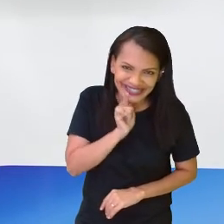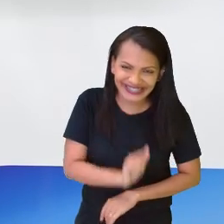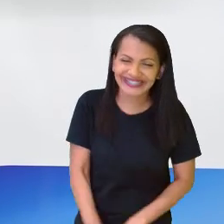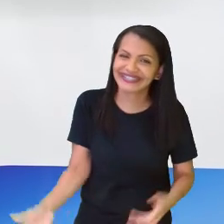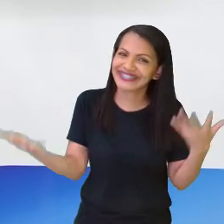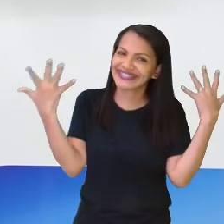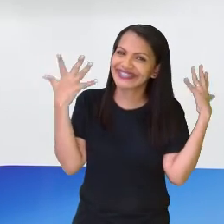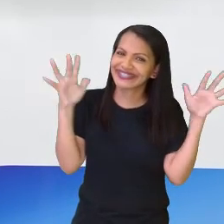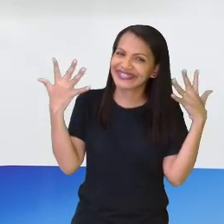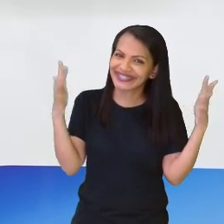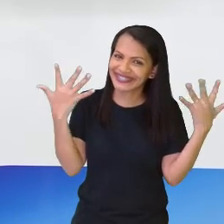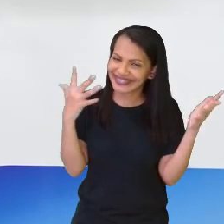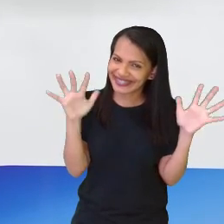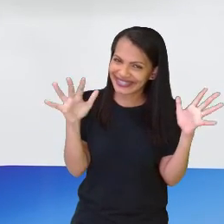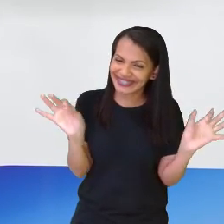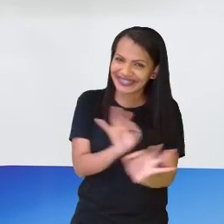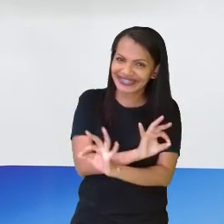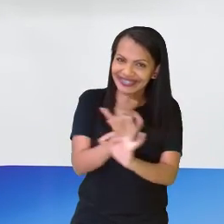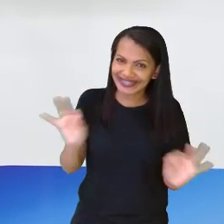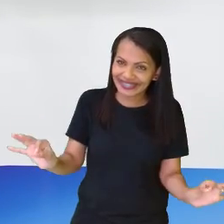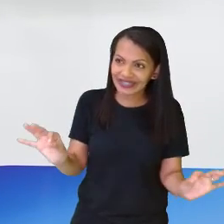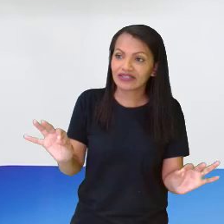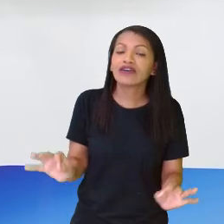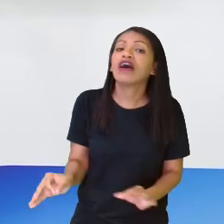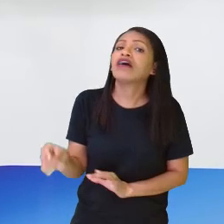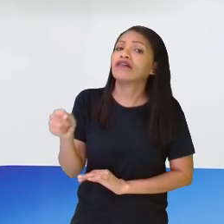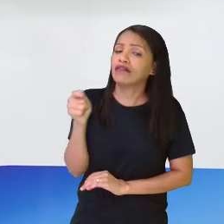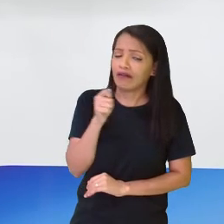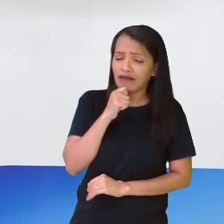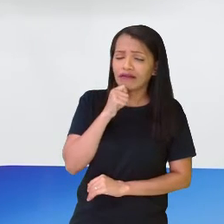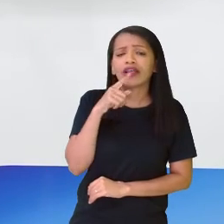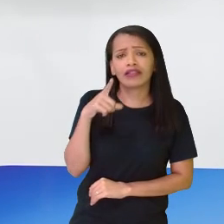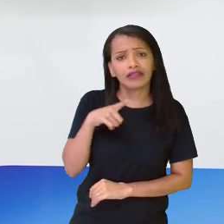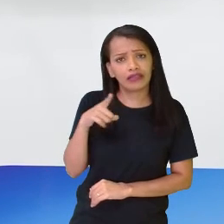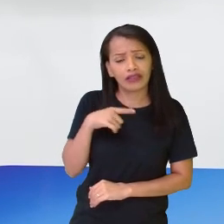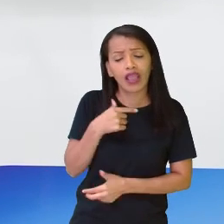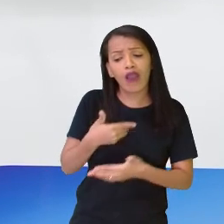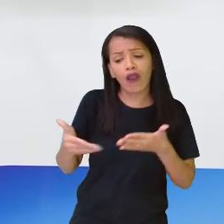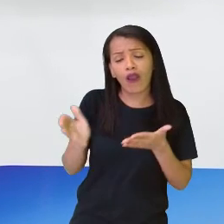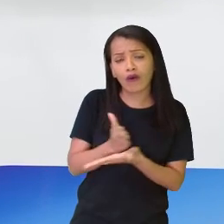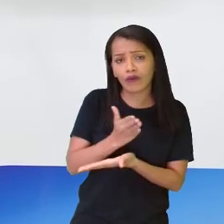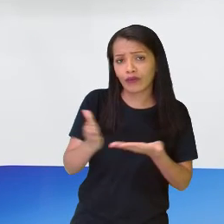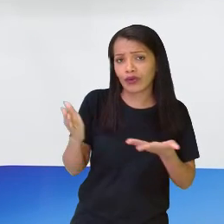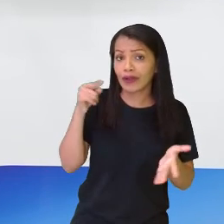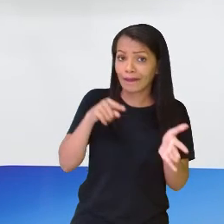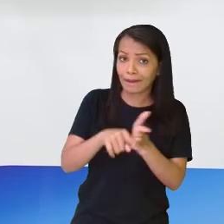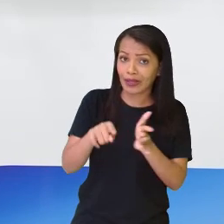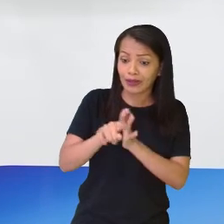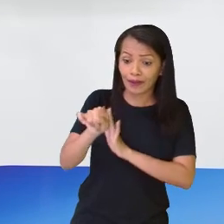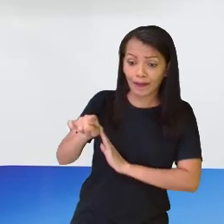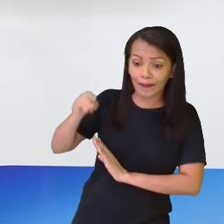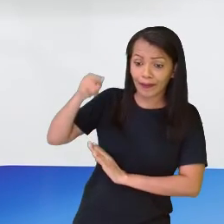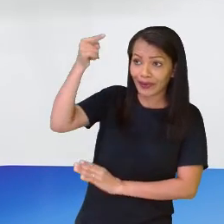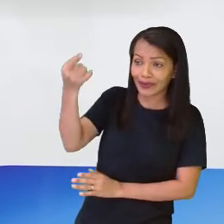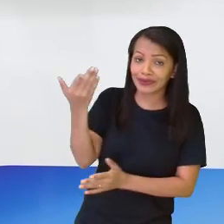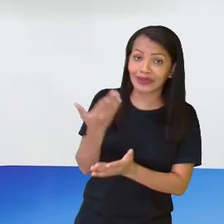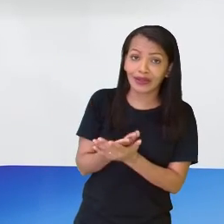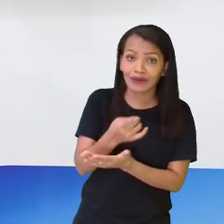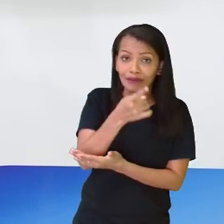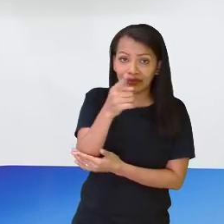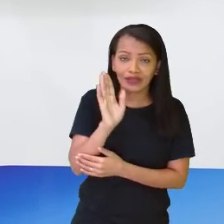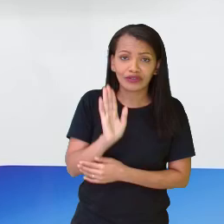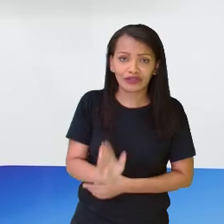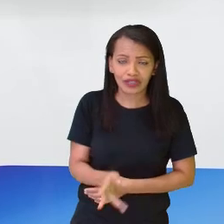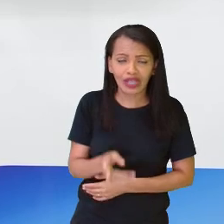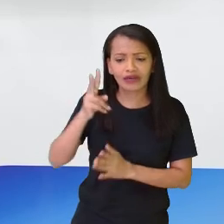Muito bem, então fechamos com chave de ouro. Ainda tinham algumas perguntinhas, mas aí vamos ficar devendo para uma próxima aula. Você, como já